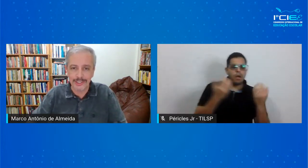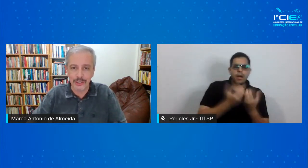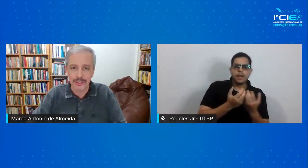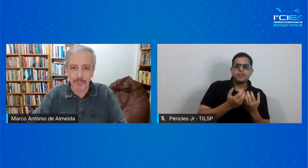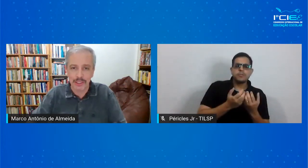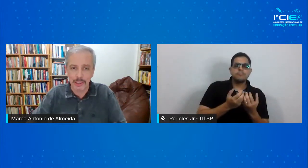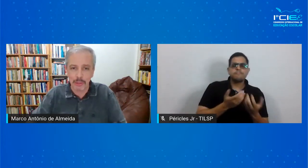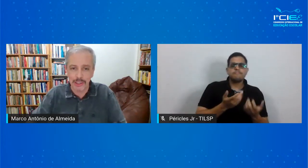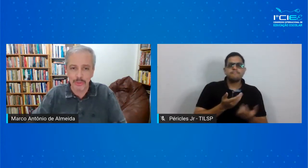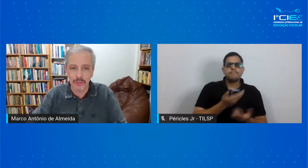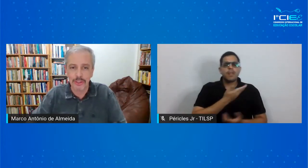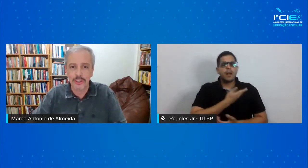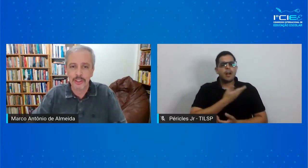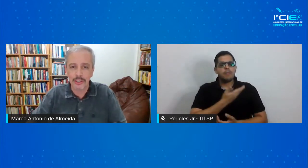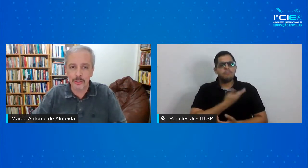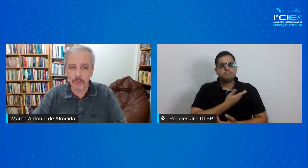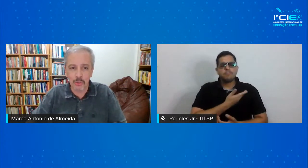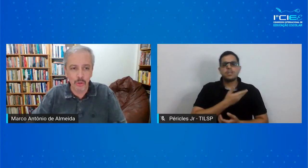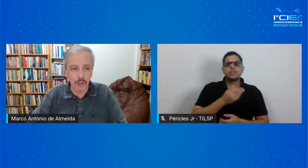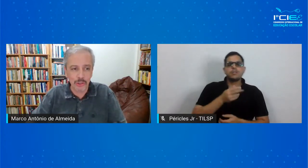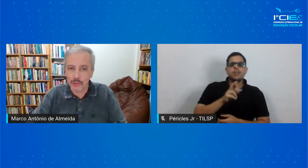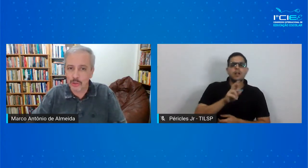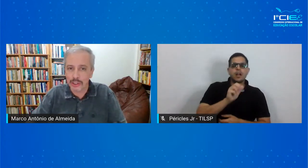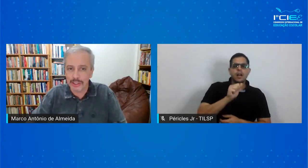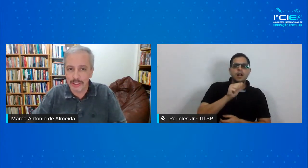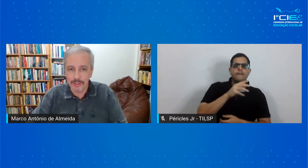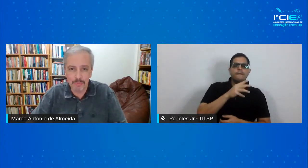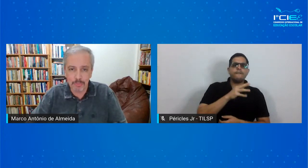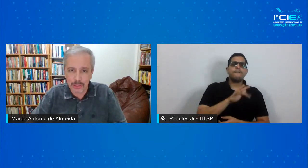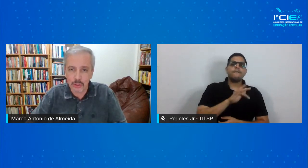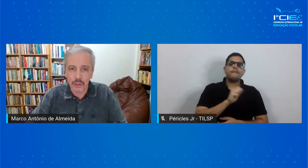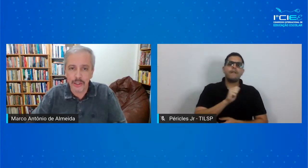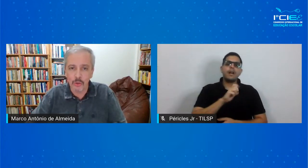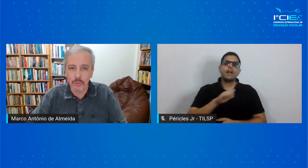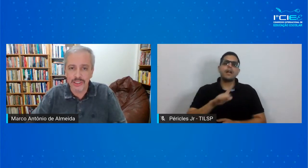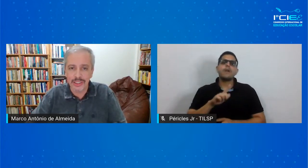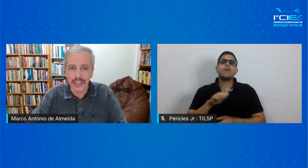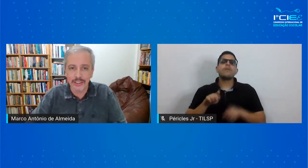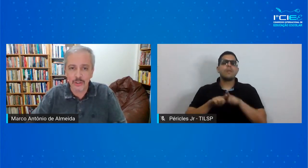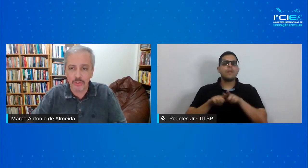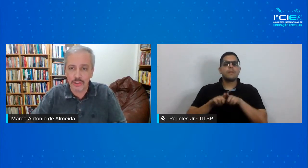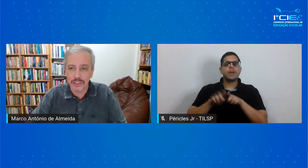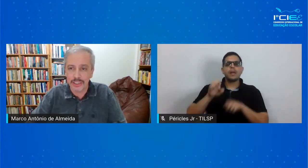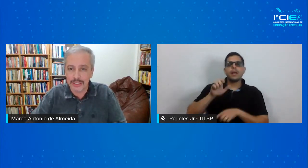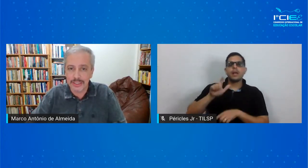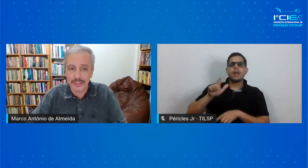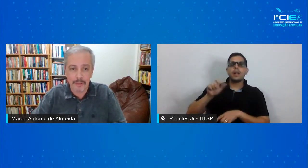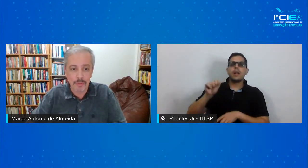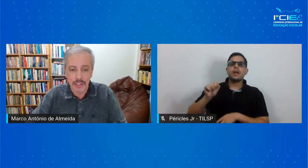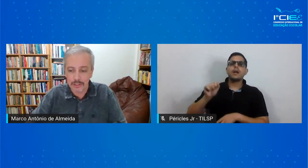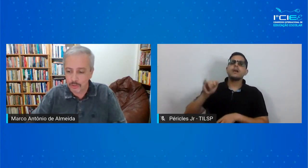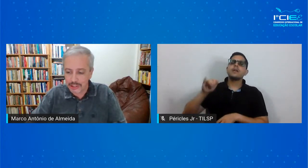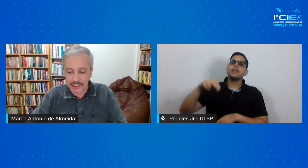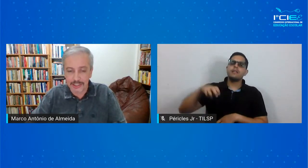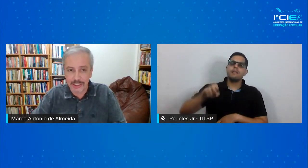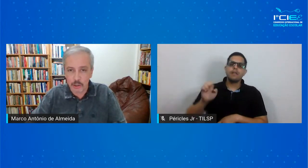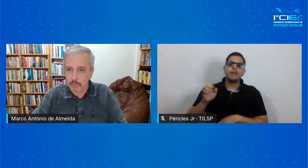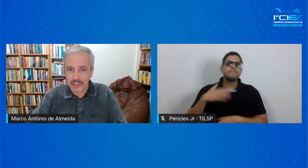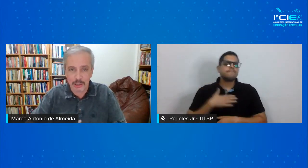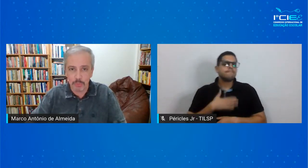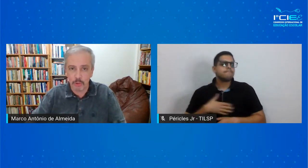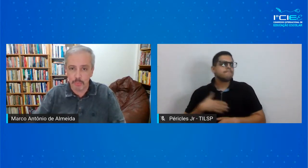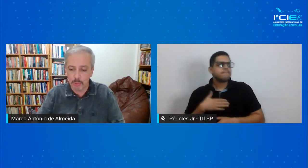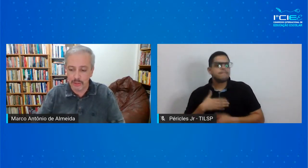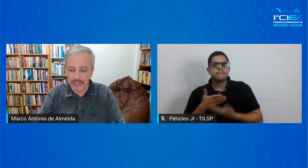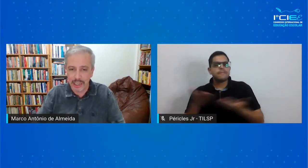colegas de departamento é muito boas que eu estou aqui para trocar algumas ideias com vocês né Como